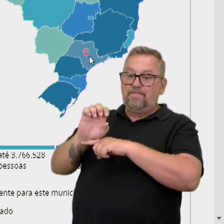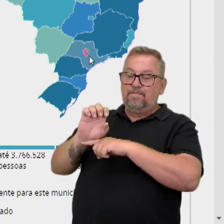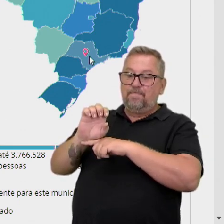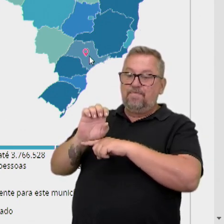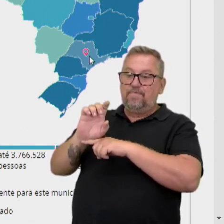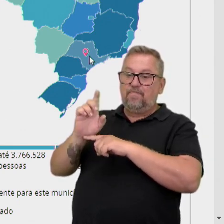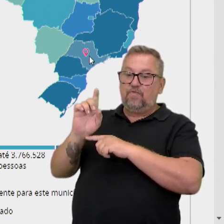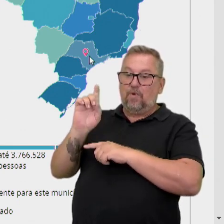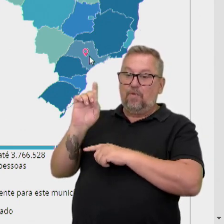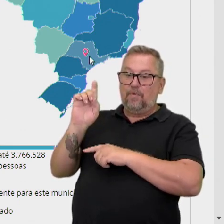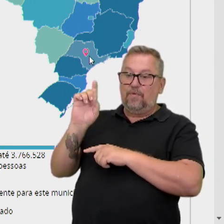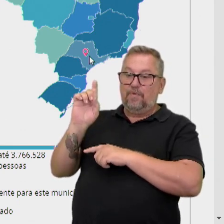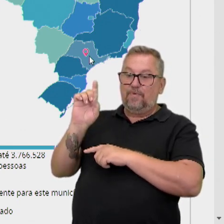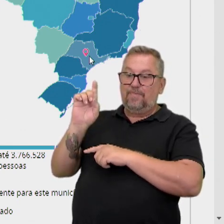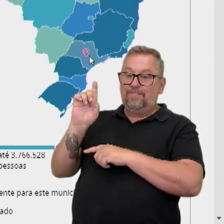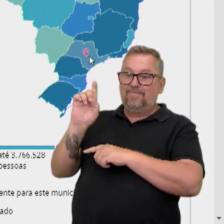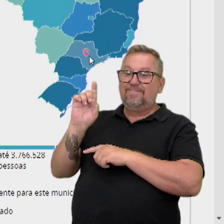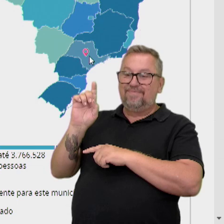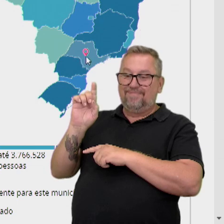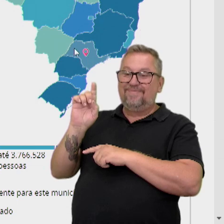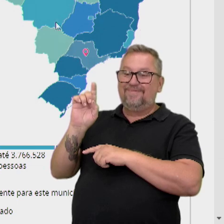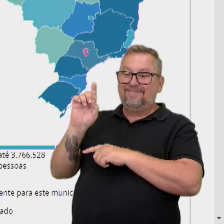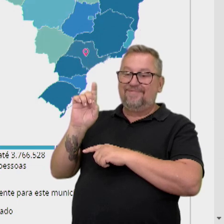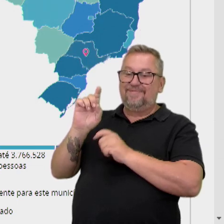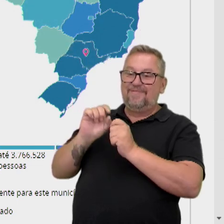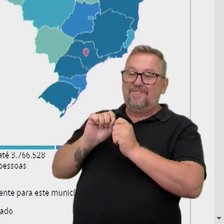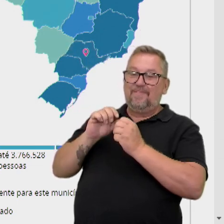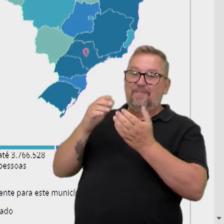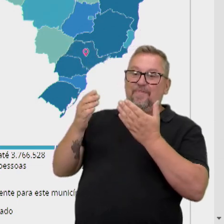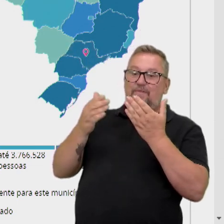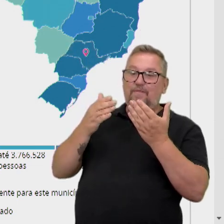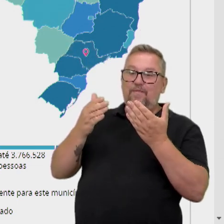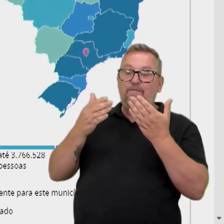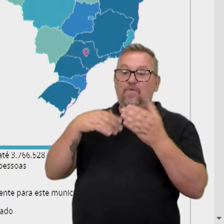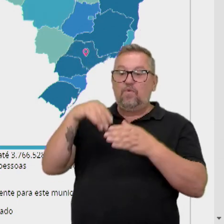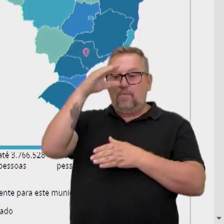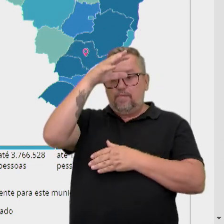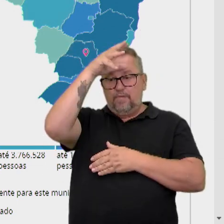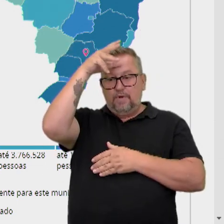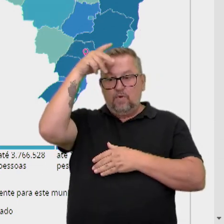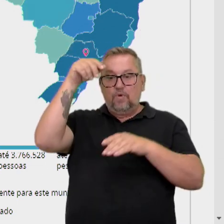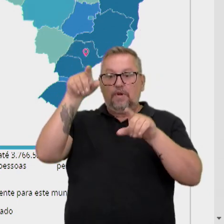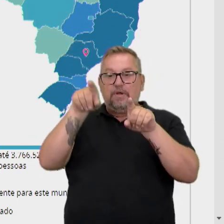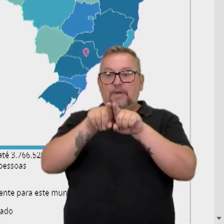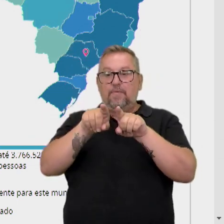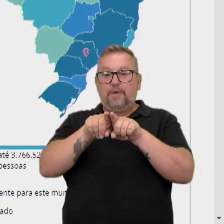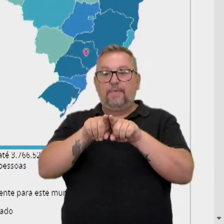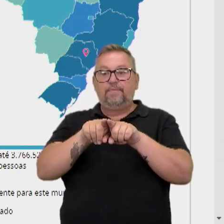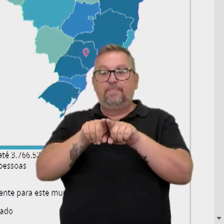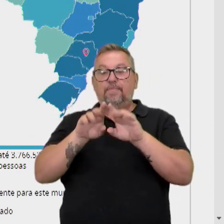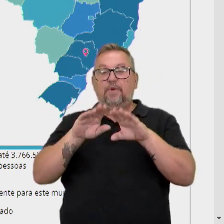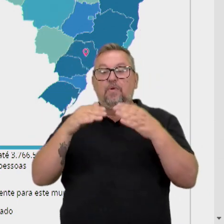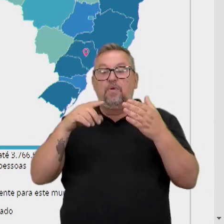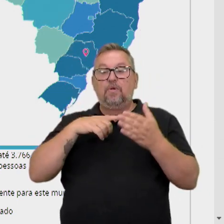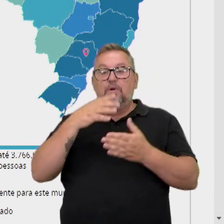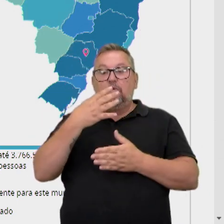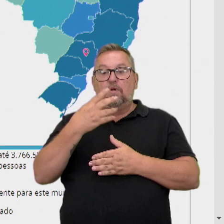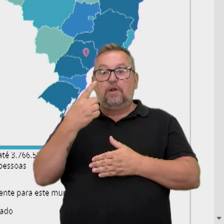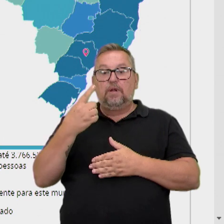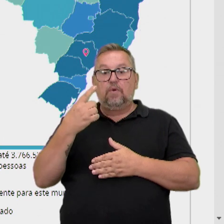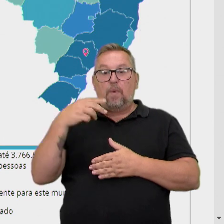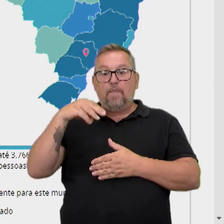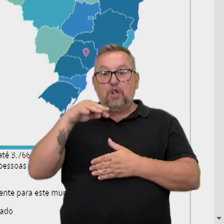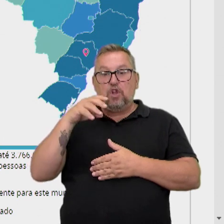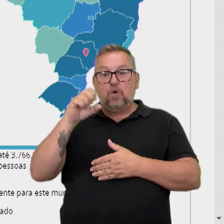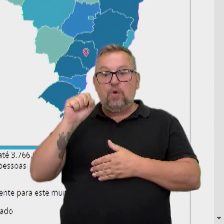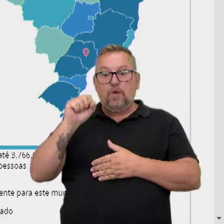que aparece aí os dados que a gente já falou. Posso fazer uma comparação com o estado do Amazonas, né? Olha lá, né? Enquanto tem 41 milhões